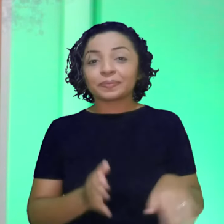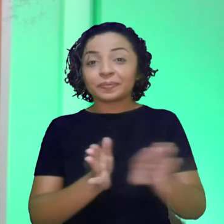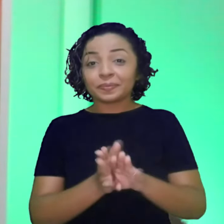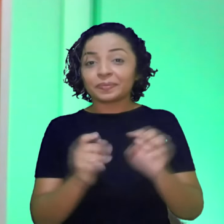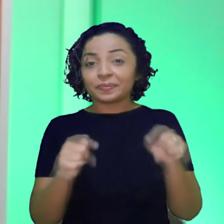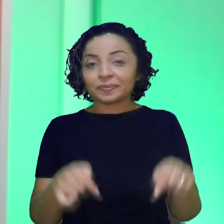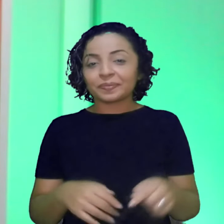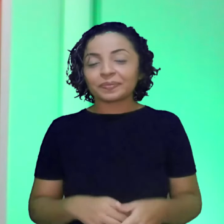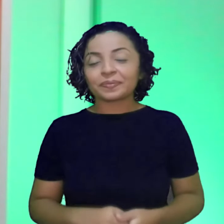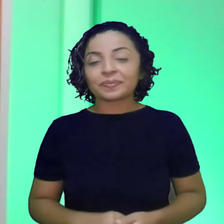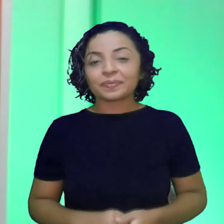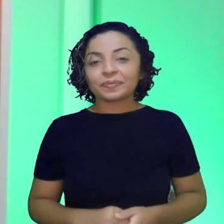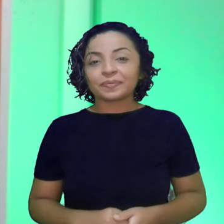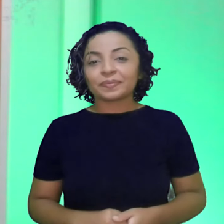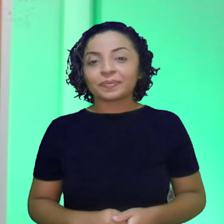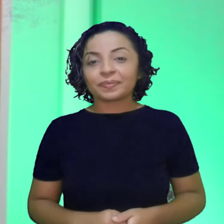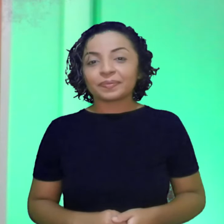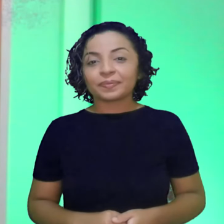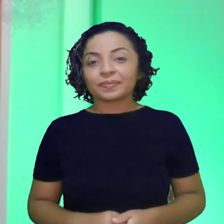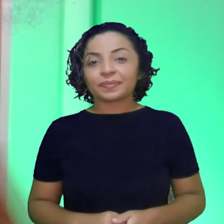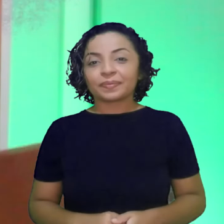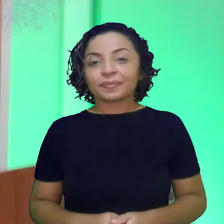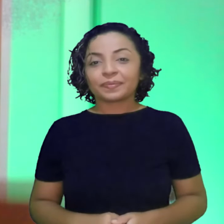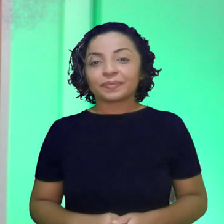Chegou por aqui.